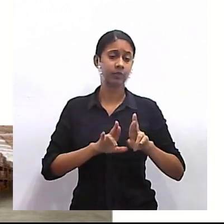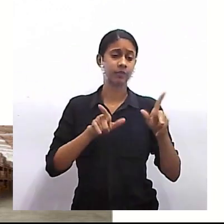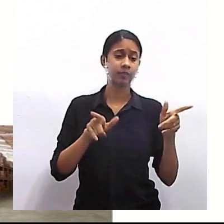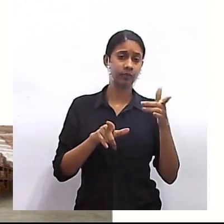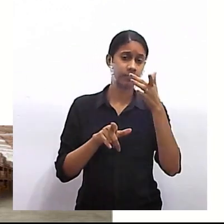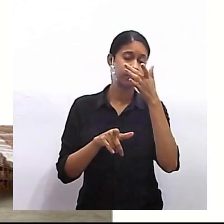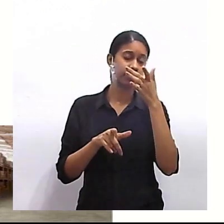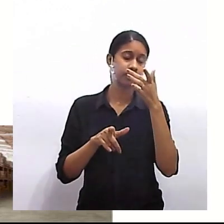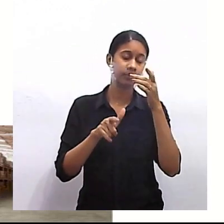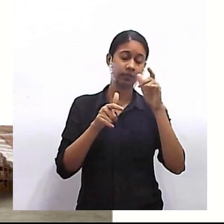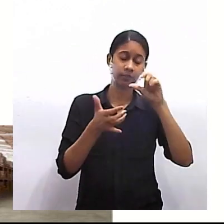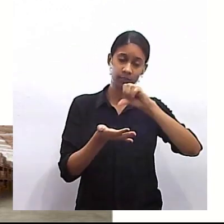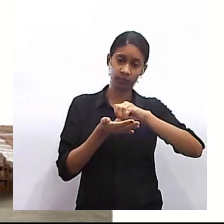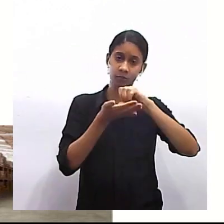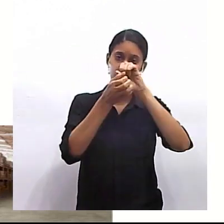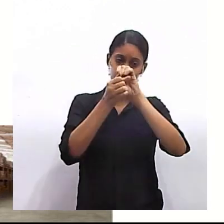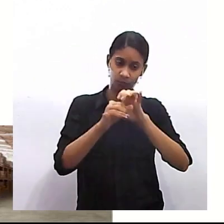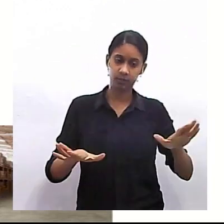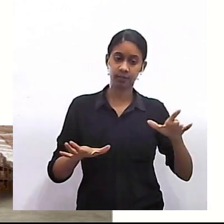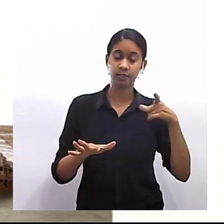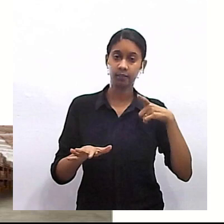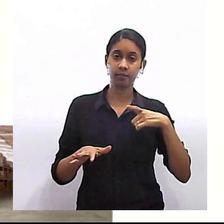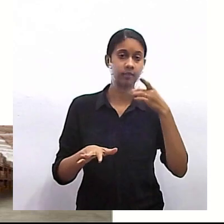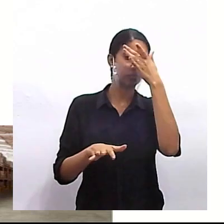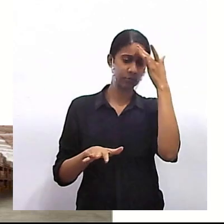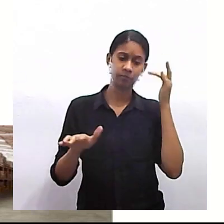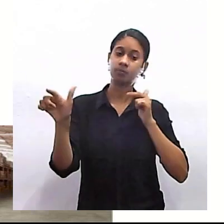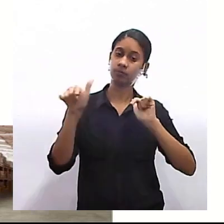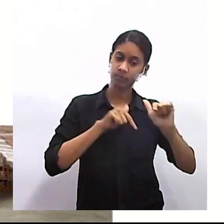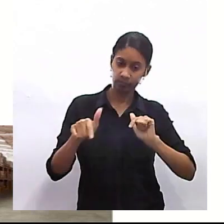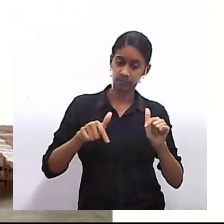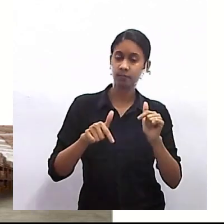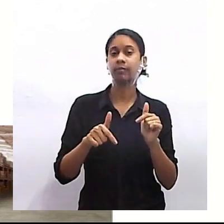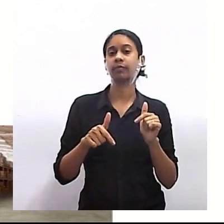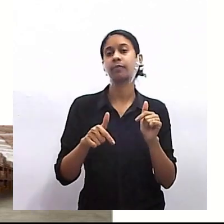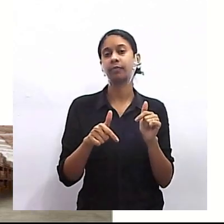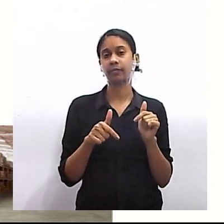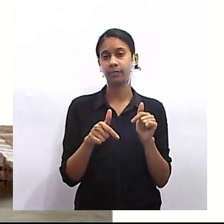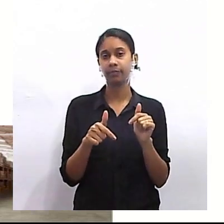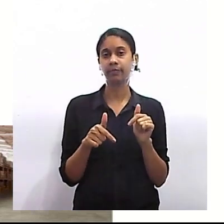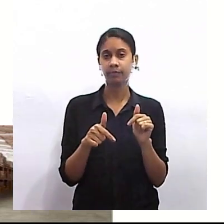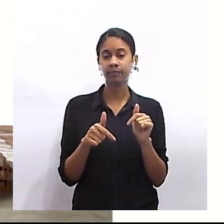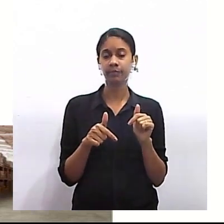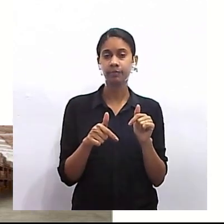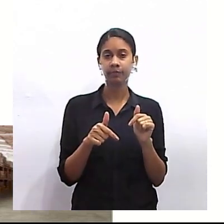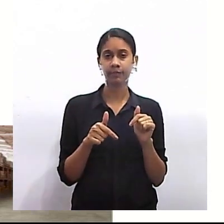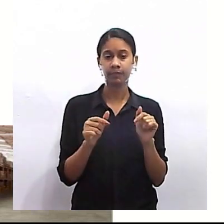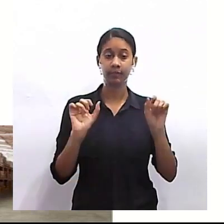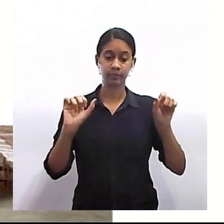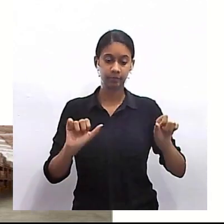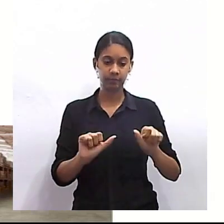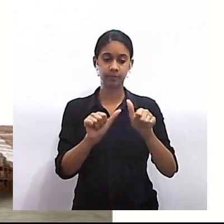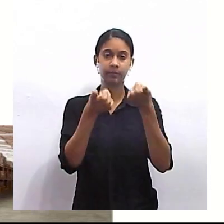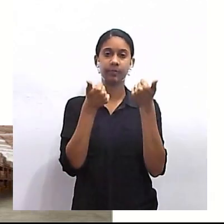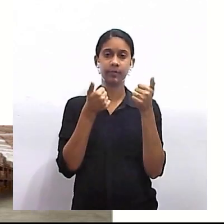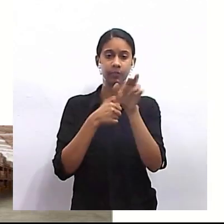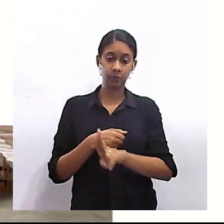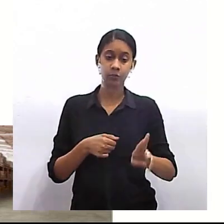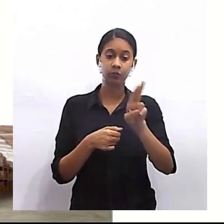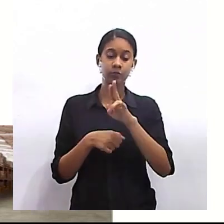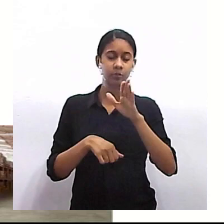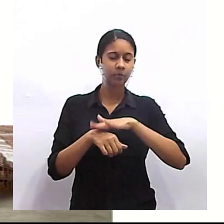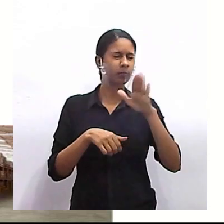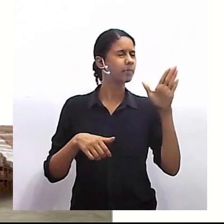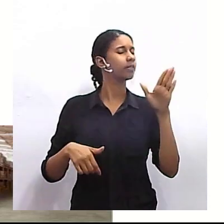Quanto mais eu estiver utilizando melhor o meu espaço, utilizando o máximo possível das minhas empilhadeiras, eu